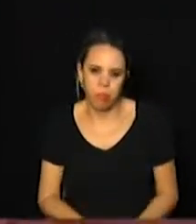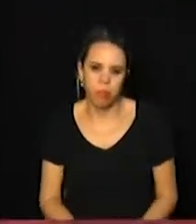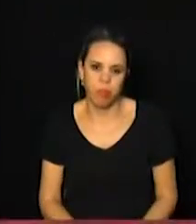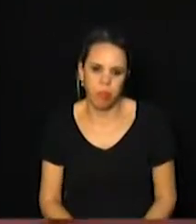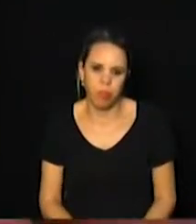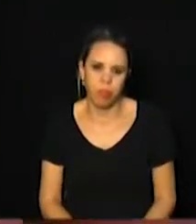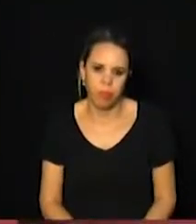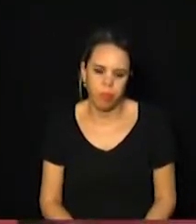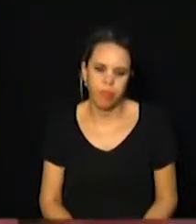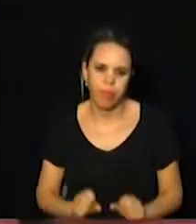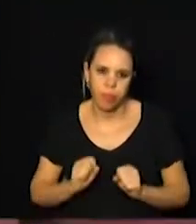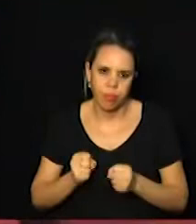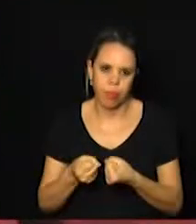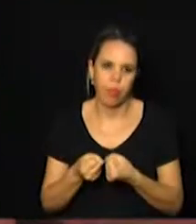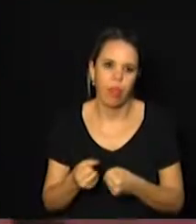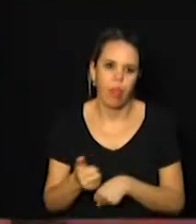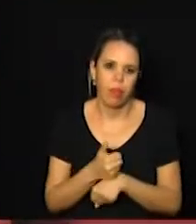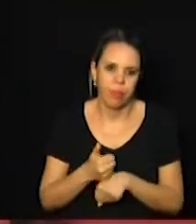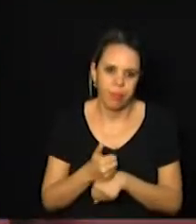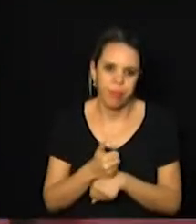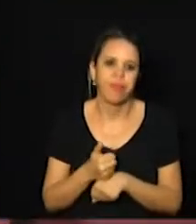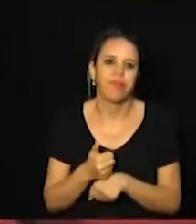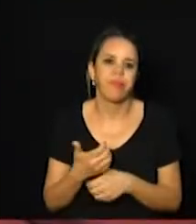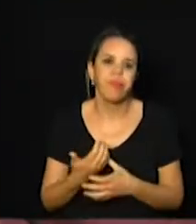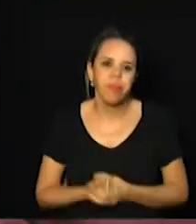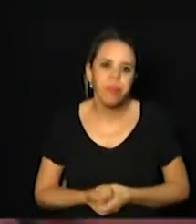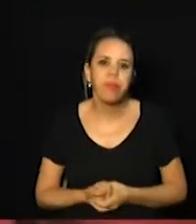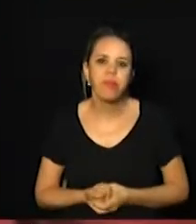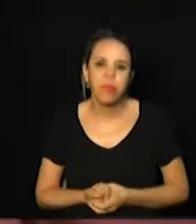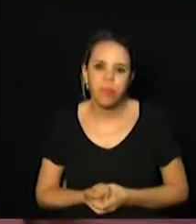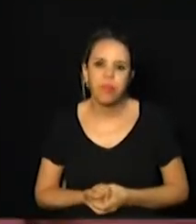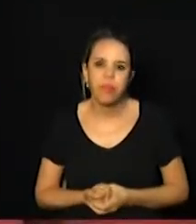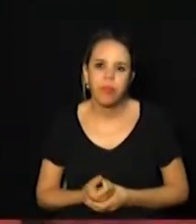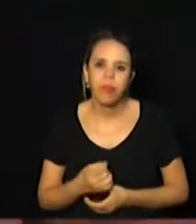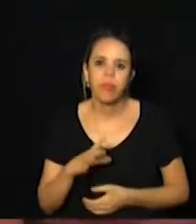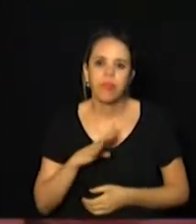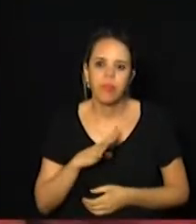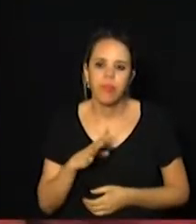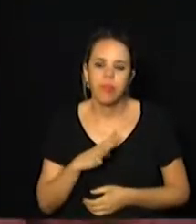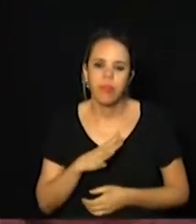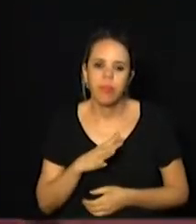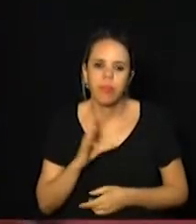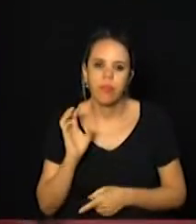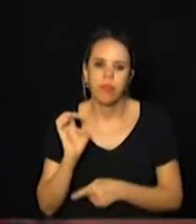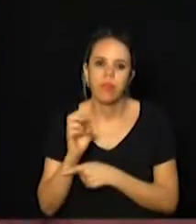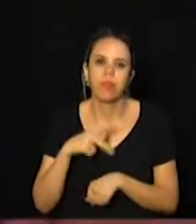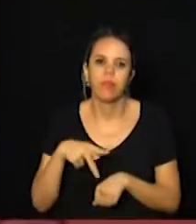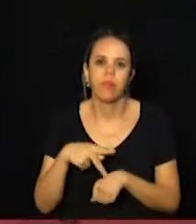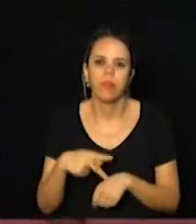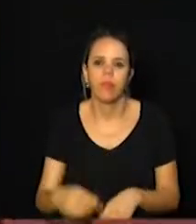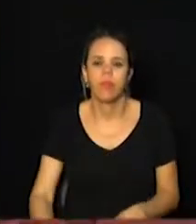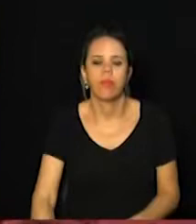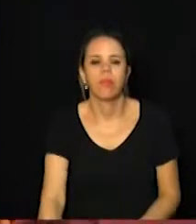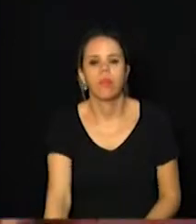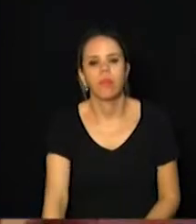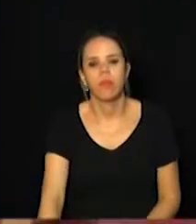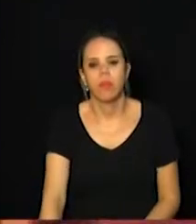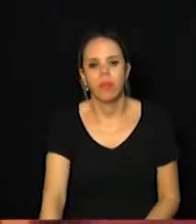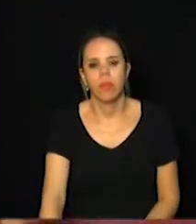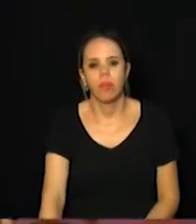de defender toda essa classe trabalhadora não só na nossa cidade mas no estado e no país